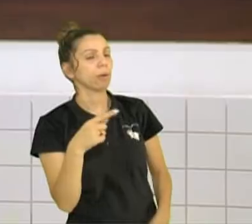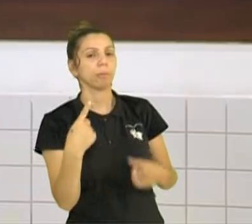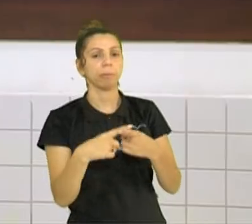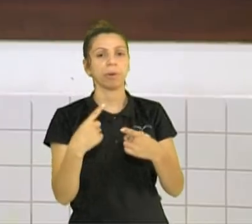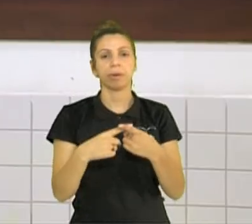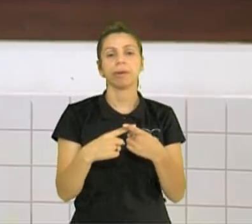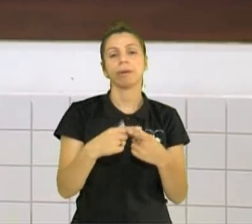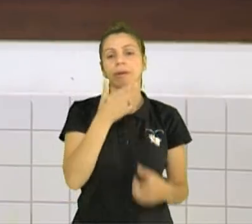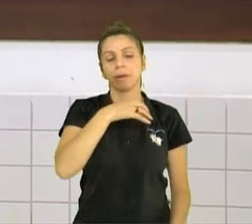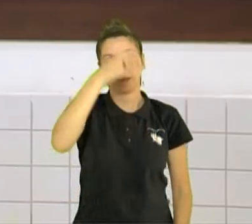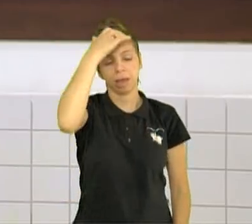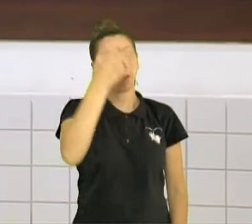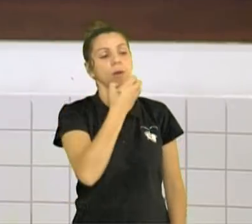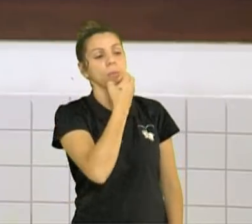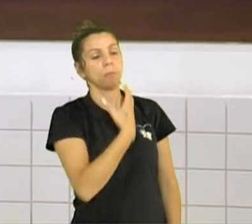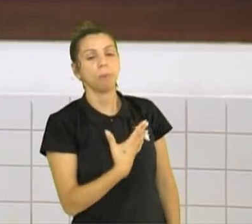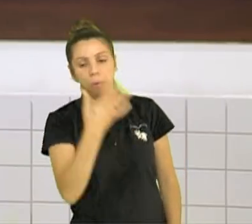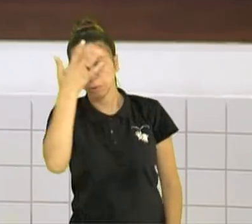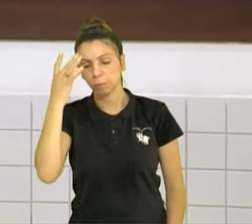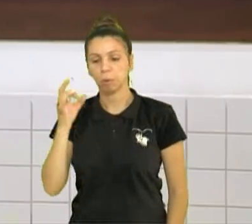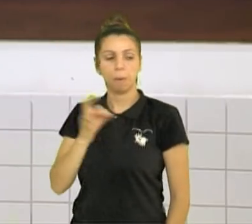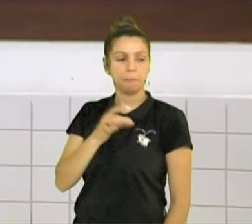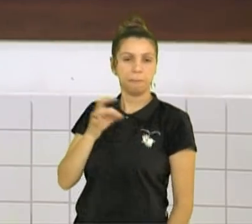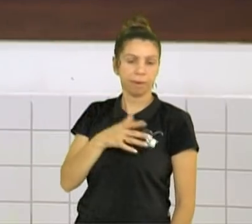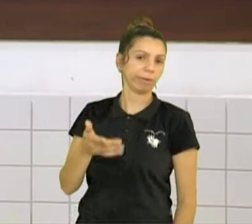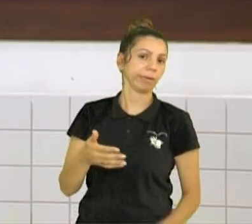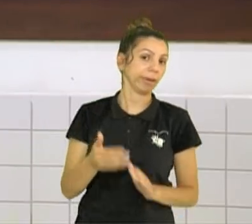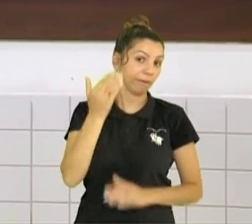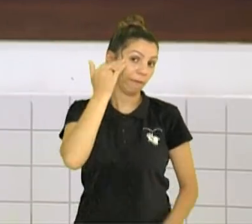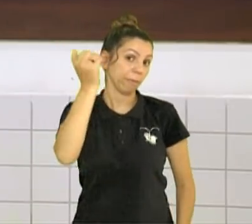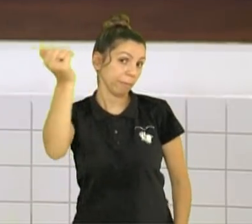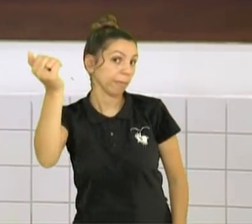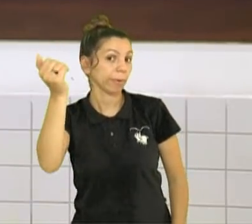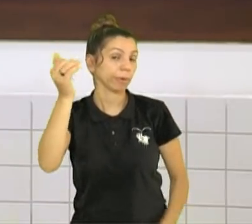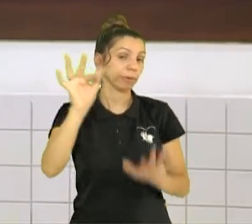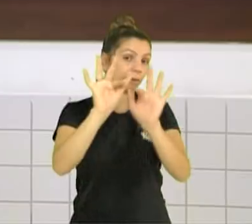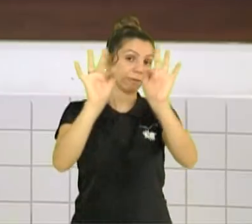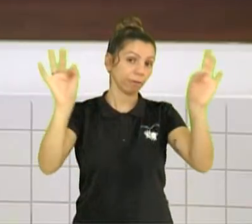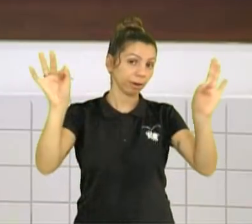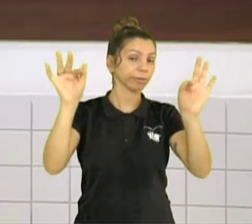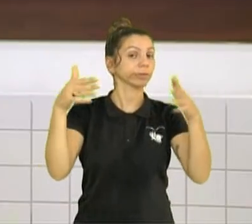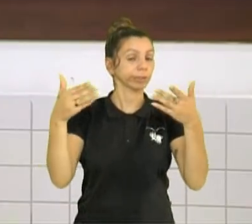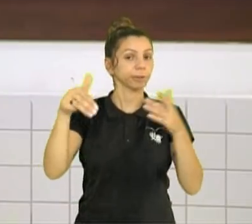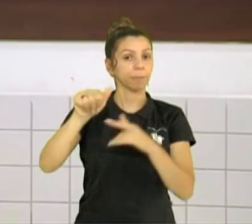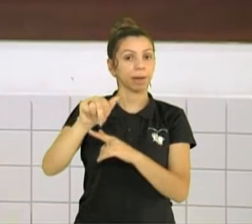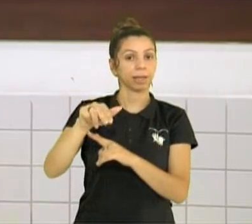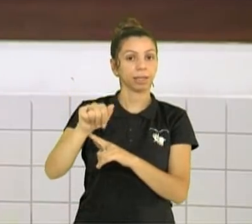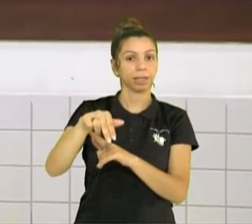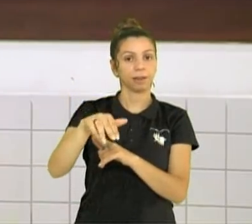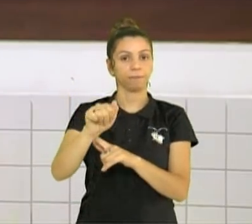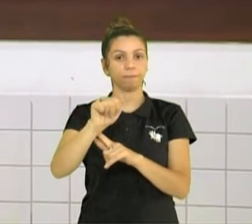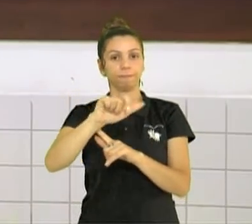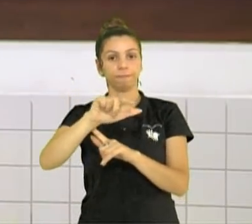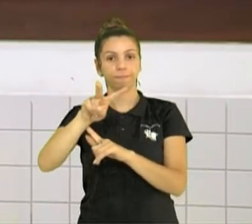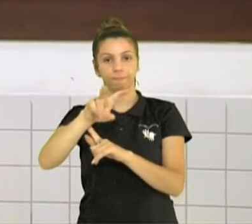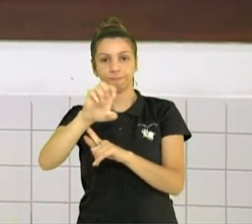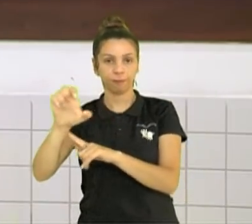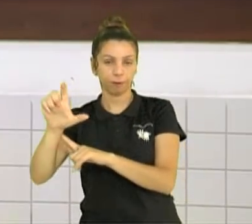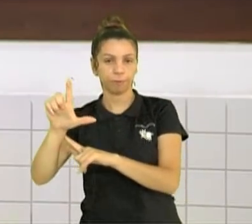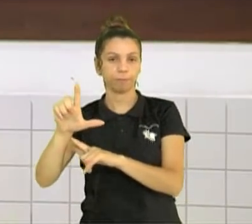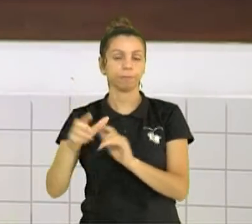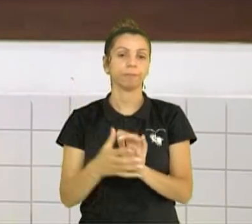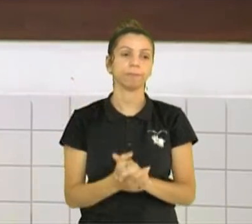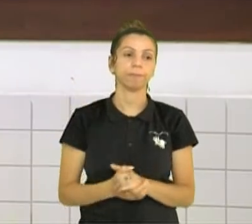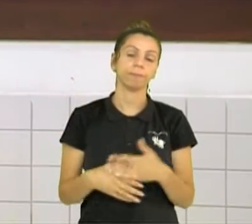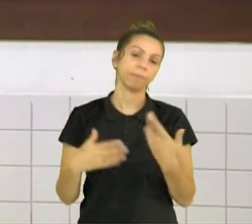rei bom é rei temido. Não é a famosa frase do Maquiavel? Pois é. Então, o que o Montesquieu e o absolutismo estão fazendo